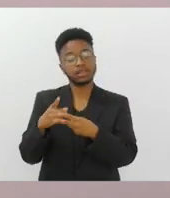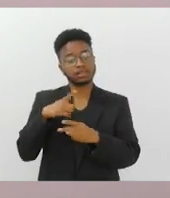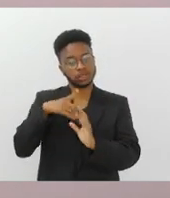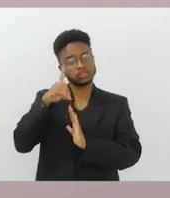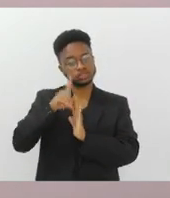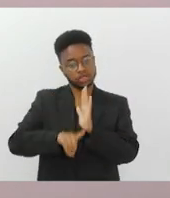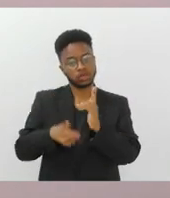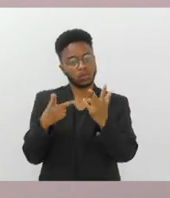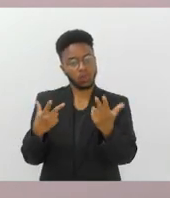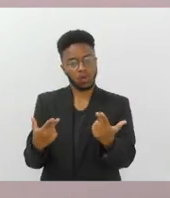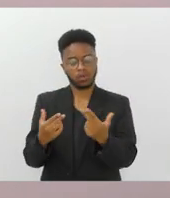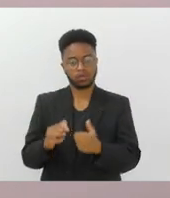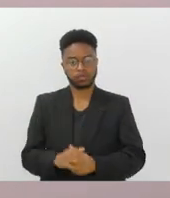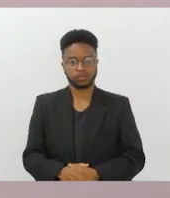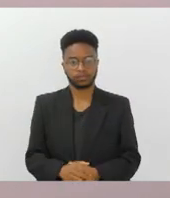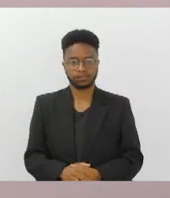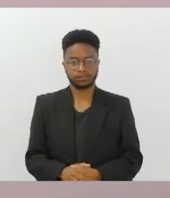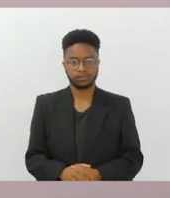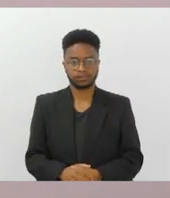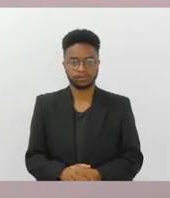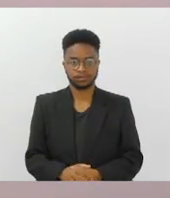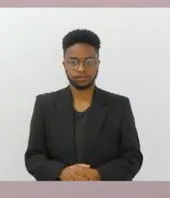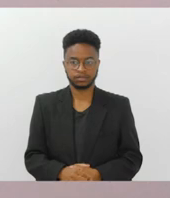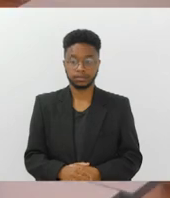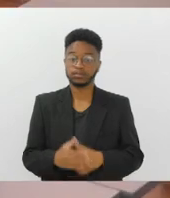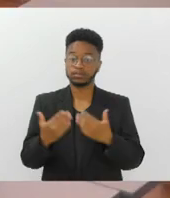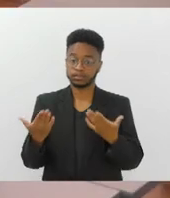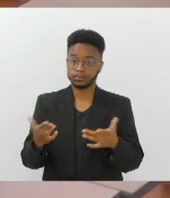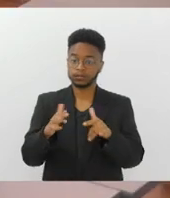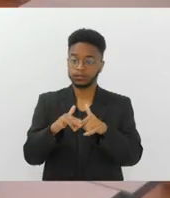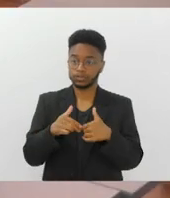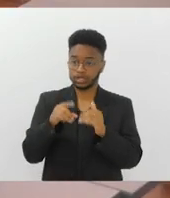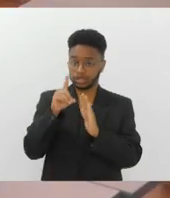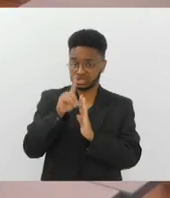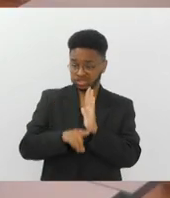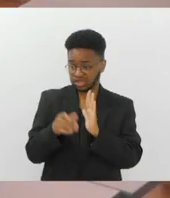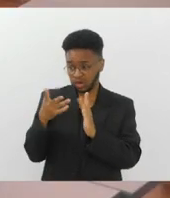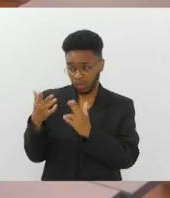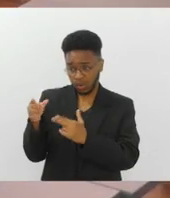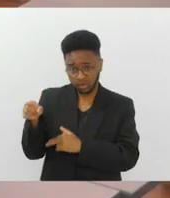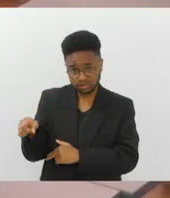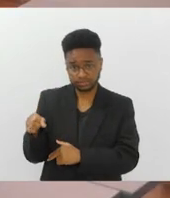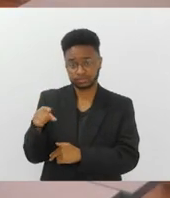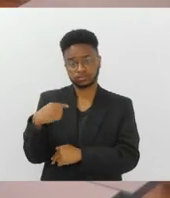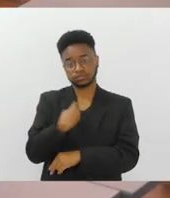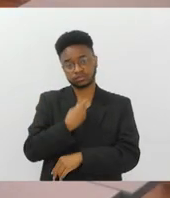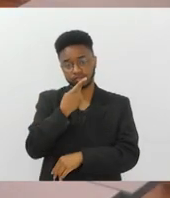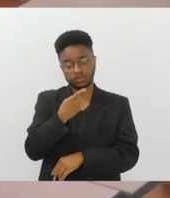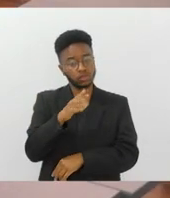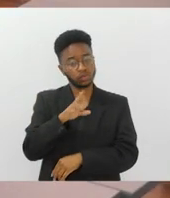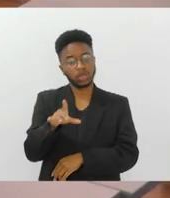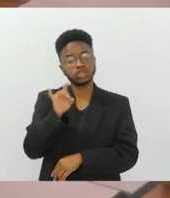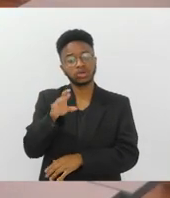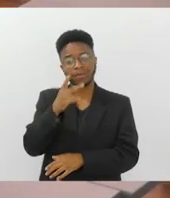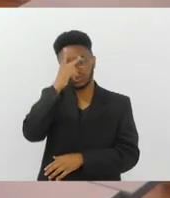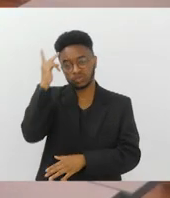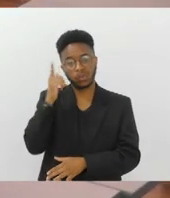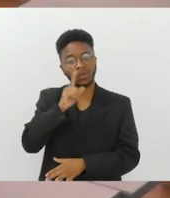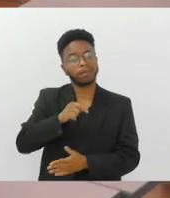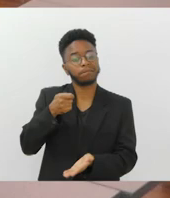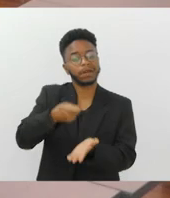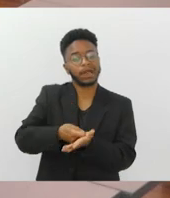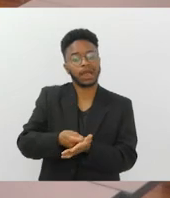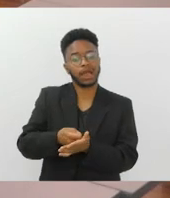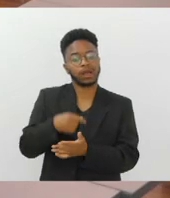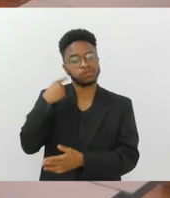esse direito. Então, é desse direito que a gente está falando. E não só aqueles que podem pagar advogado, ela